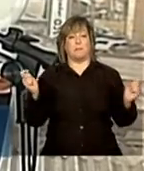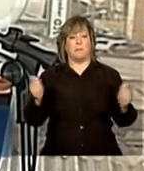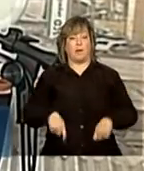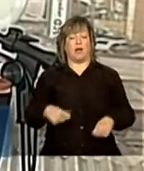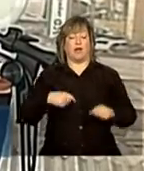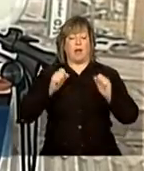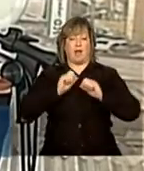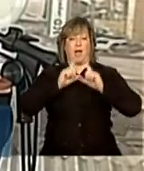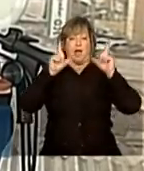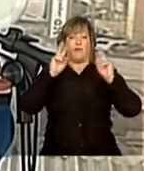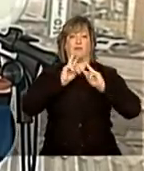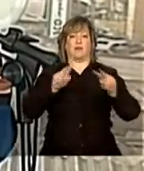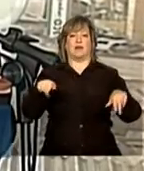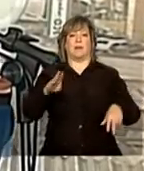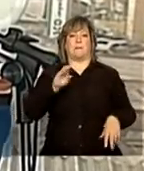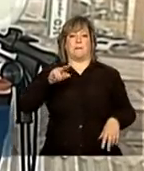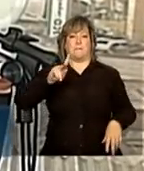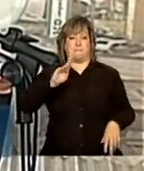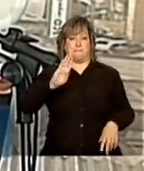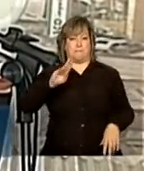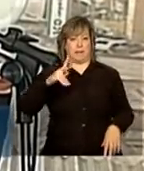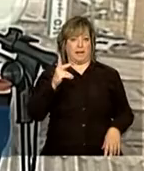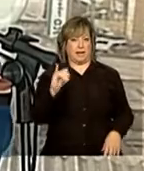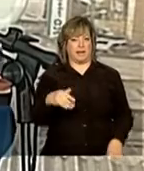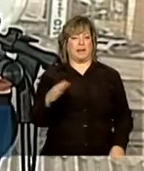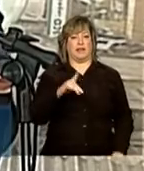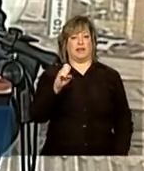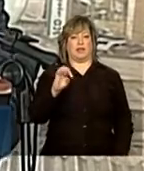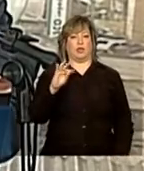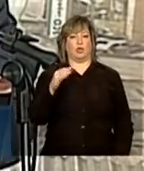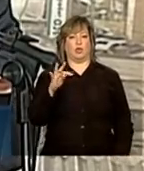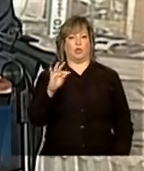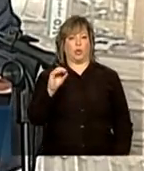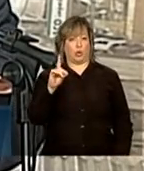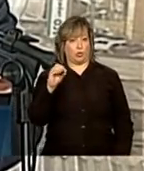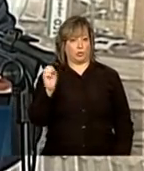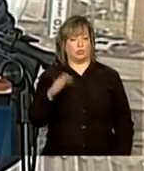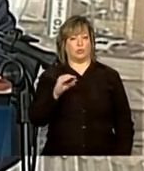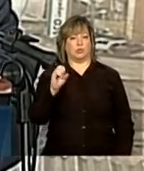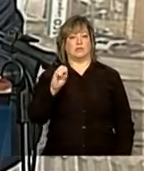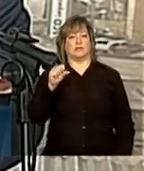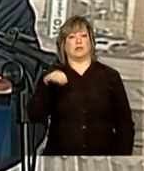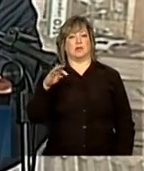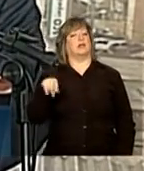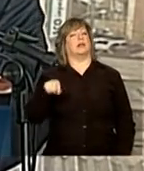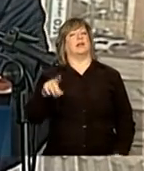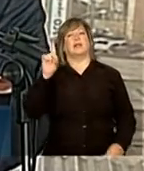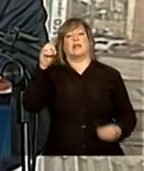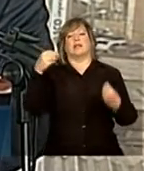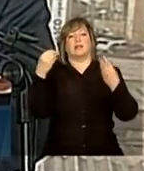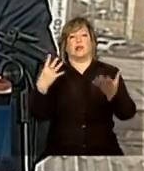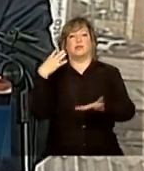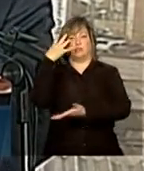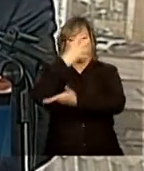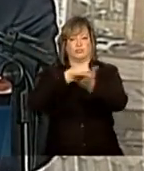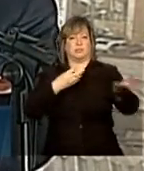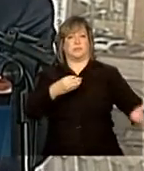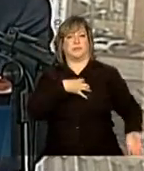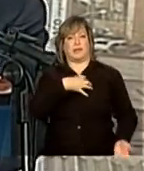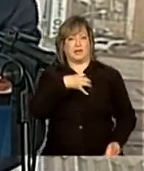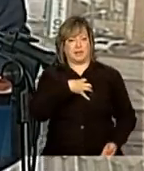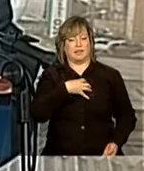e olhar a Bahia de Todos os Santos, e o baiano aí fica mais feliz, porque é uma dádiva de Deus essa bela Bahia. E hoje ela